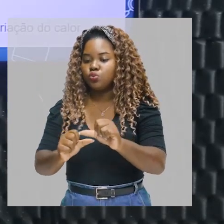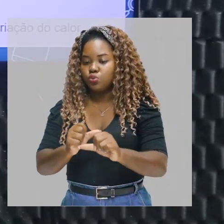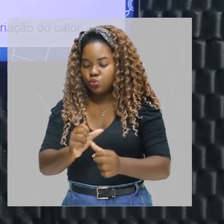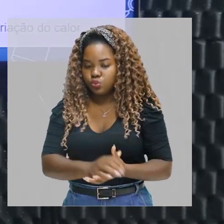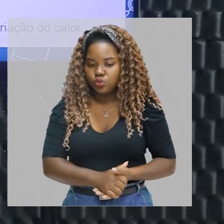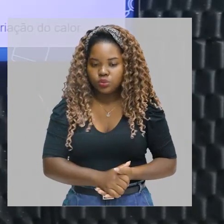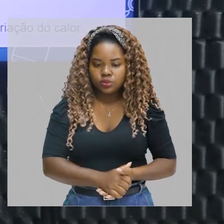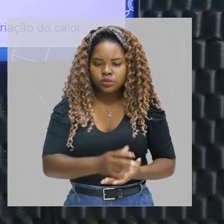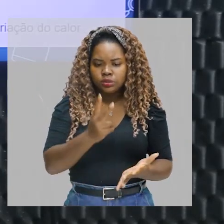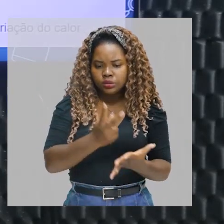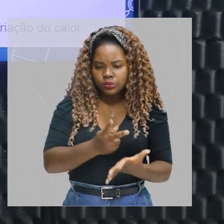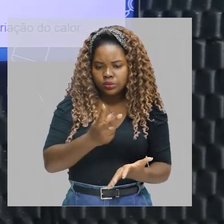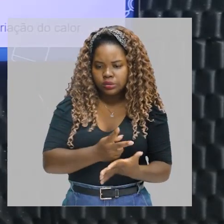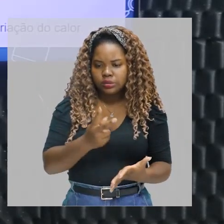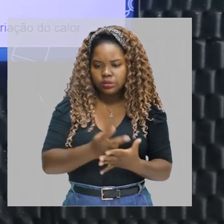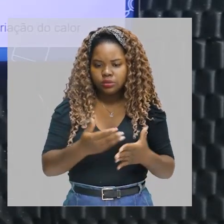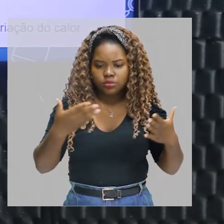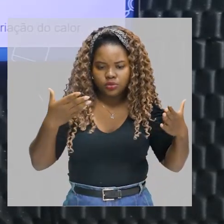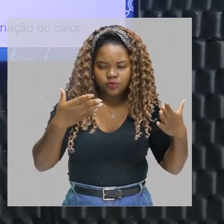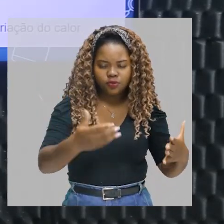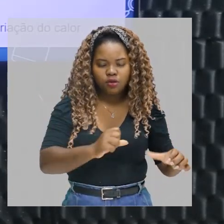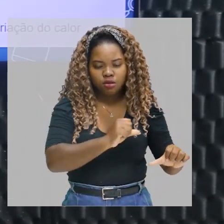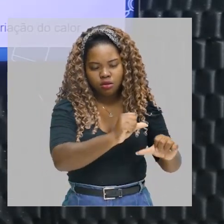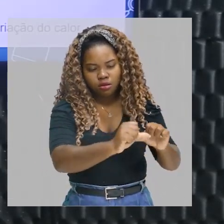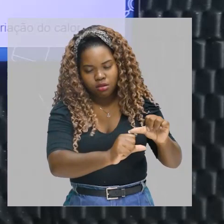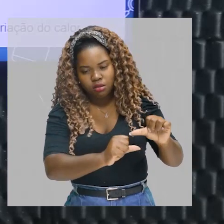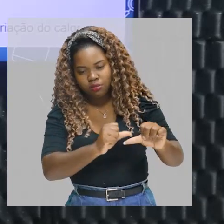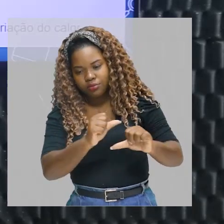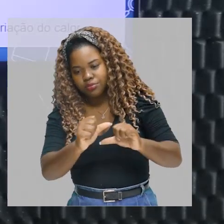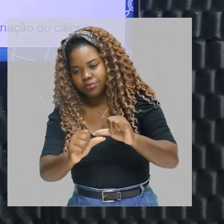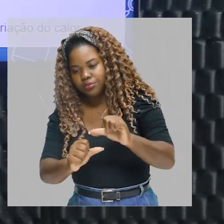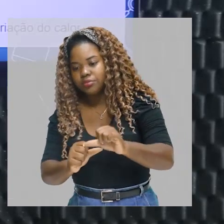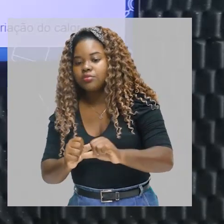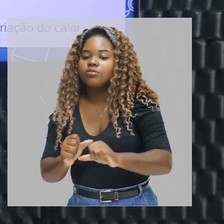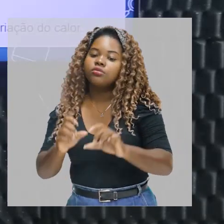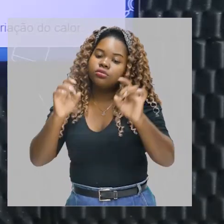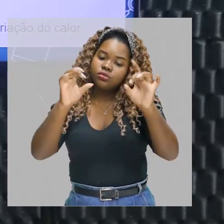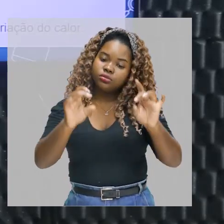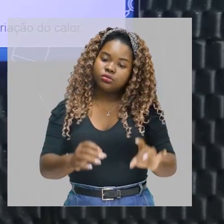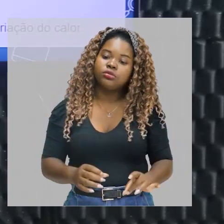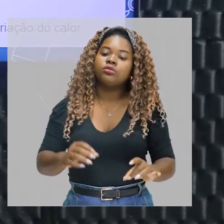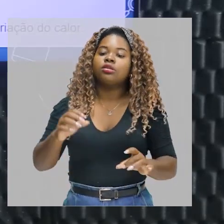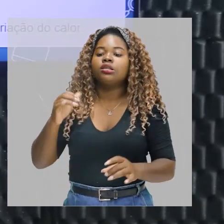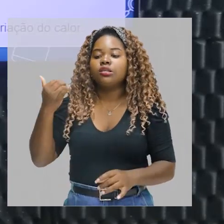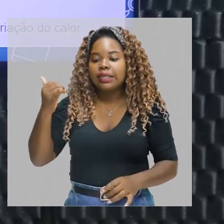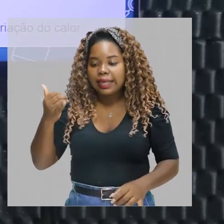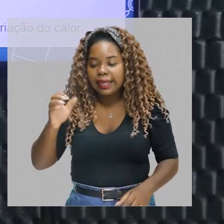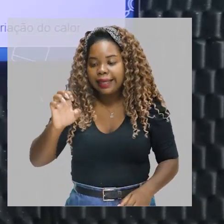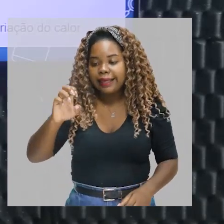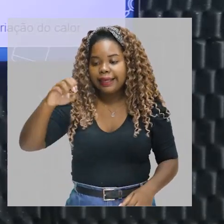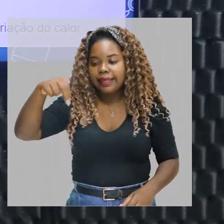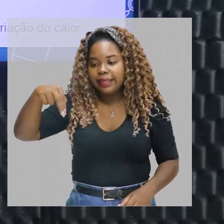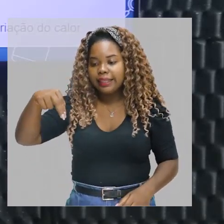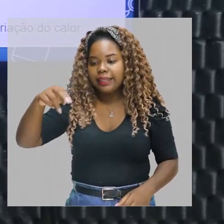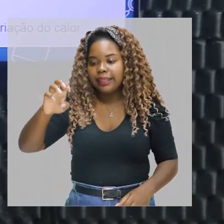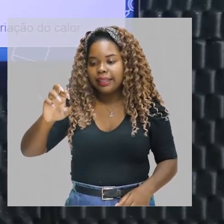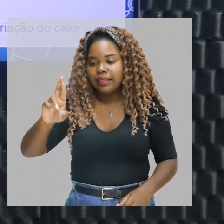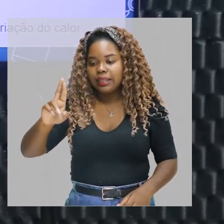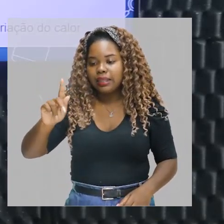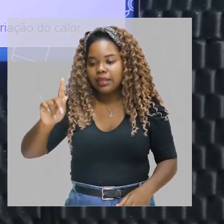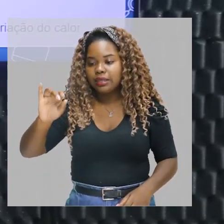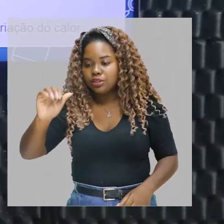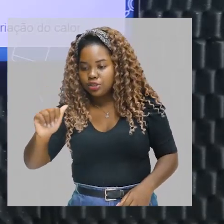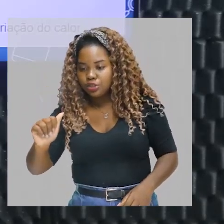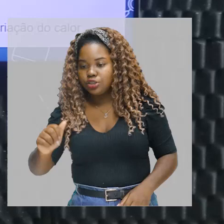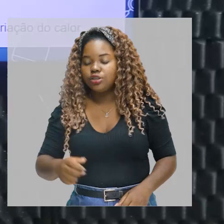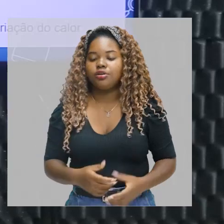seja, nós sempre trabalhamos com as transformações, especialmente de energia. tá certo? Uma energia, ela vai se transformar em outra,